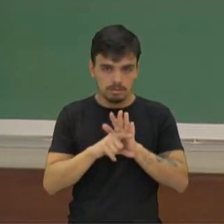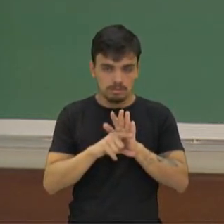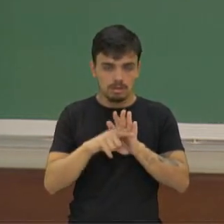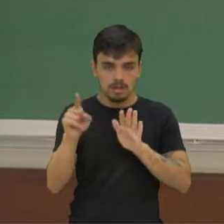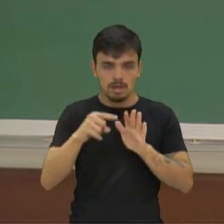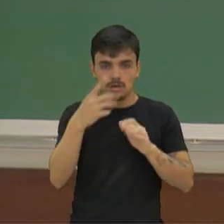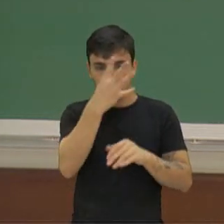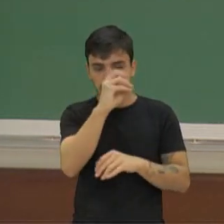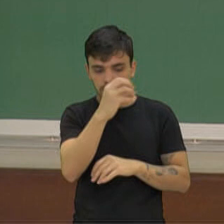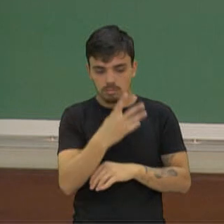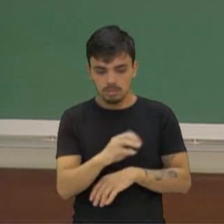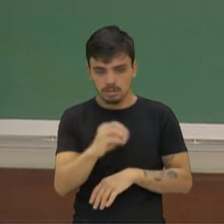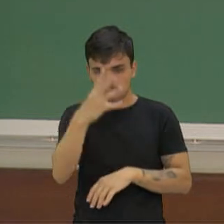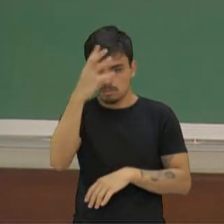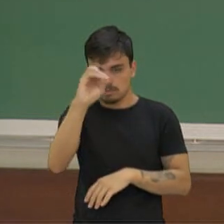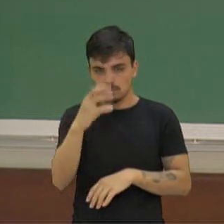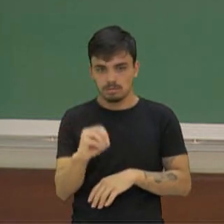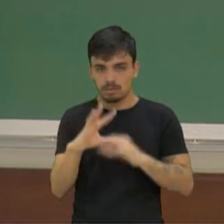para todos.